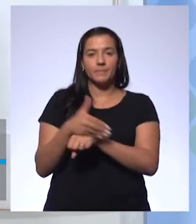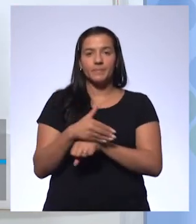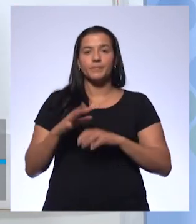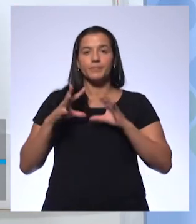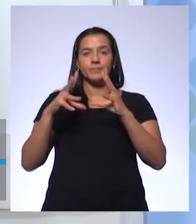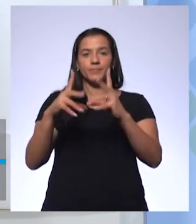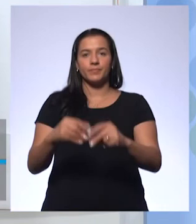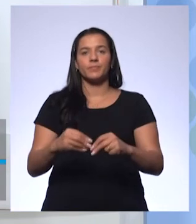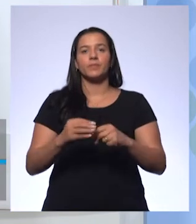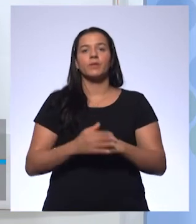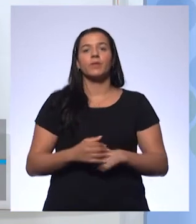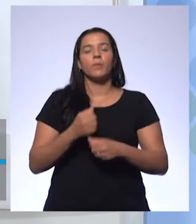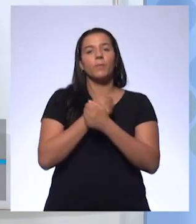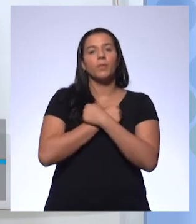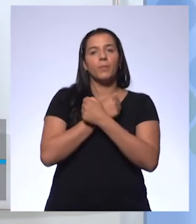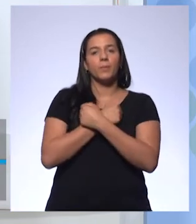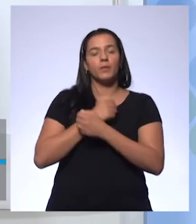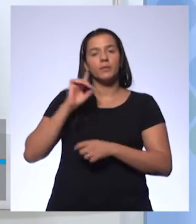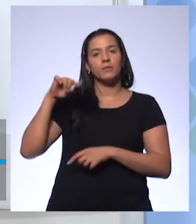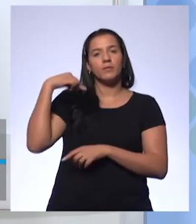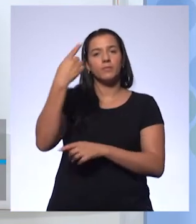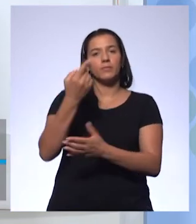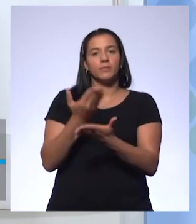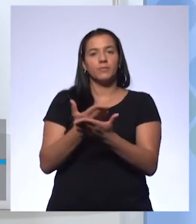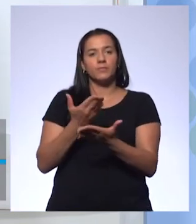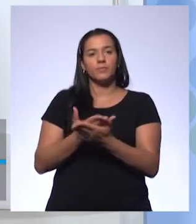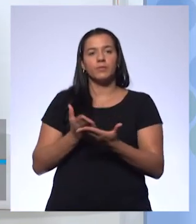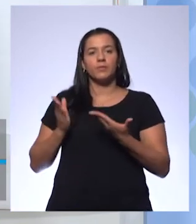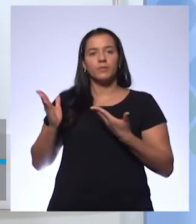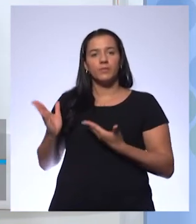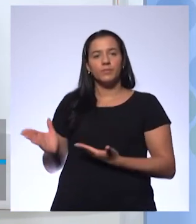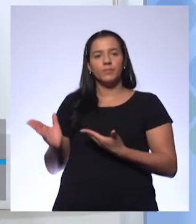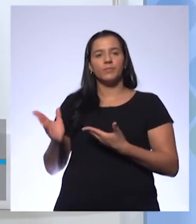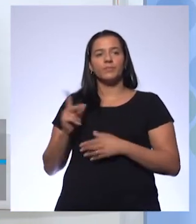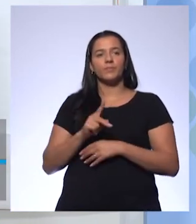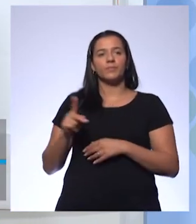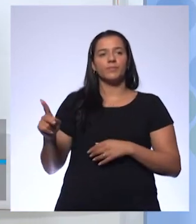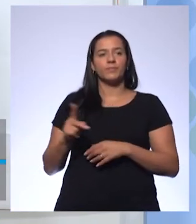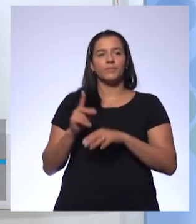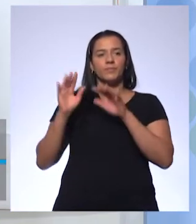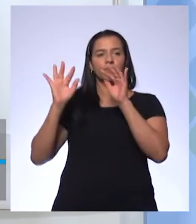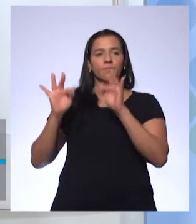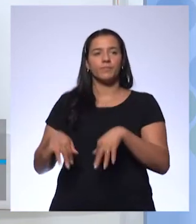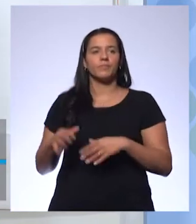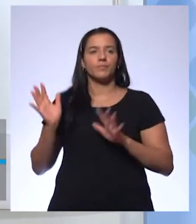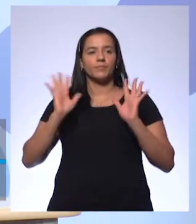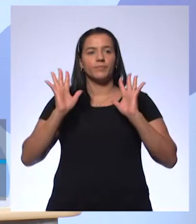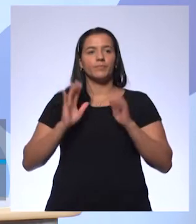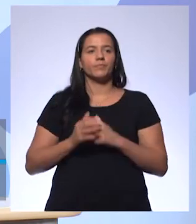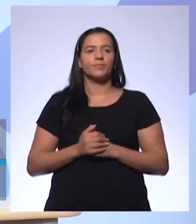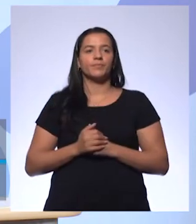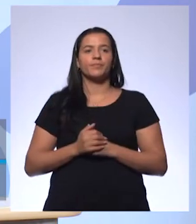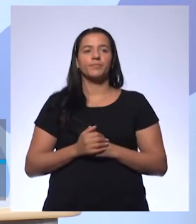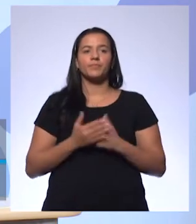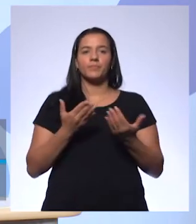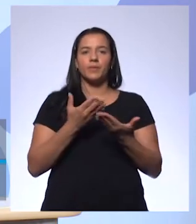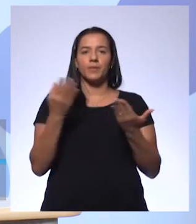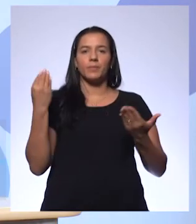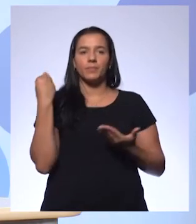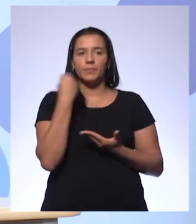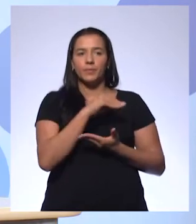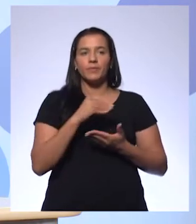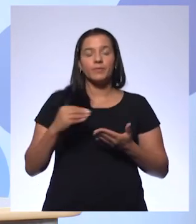tá bom? Deixar meu abraço, até uma próxima aula e o professor Magno vai dar as considerações finais aí. Tchau. Isso, aproveita que vocês estão